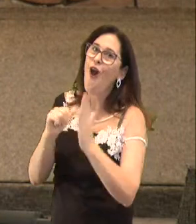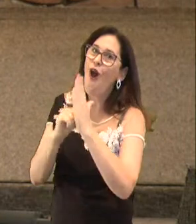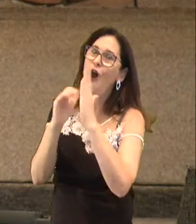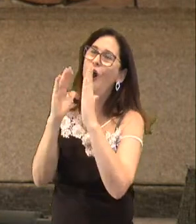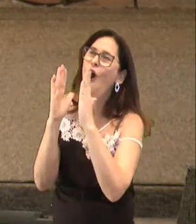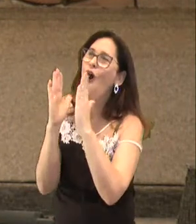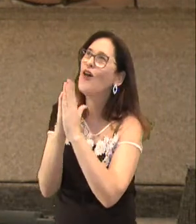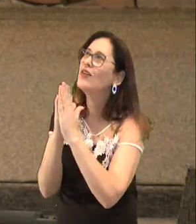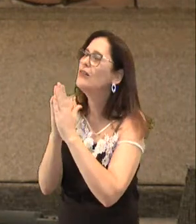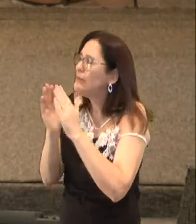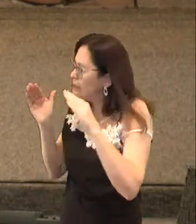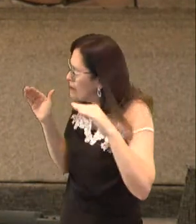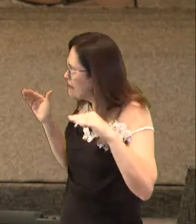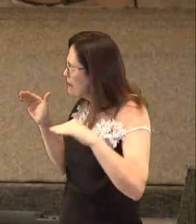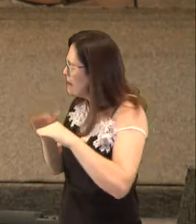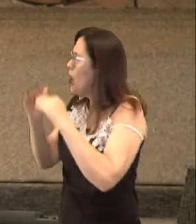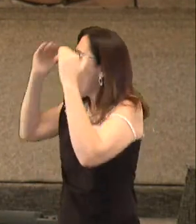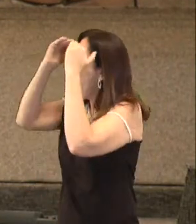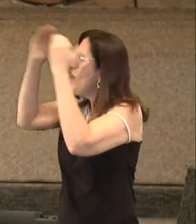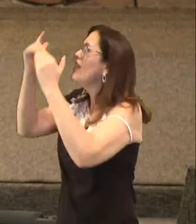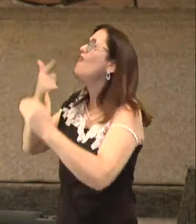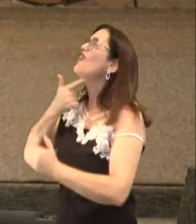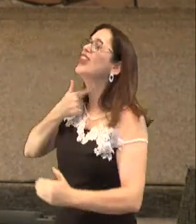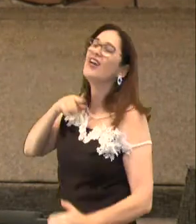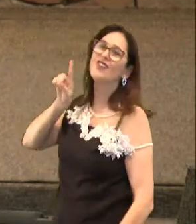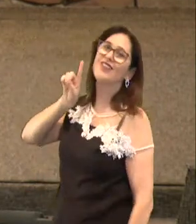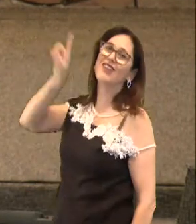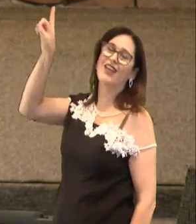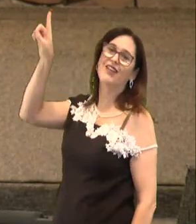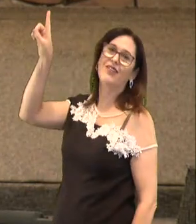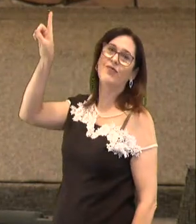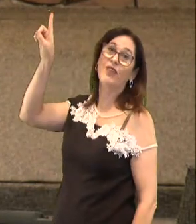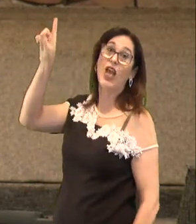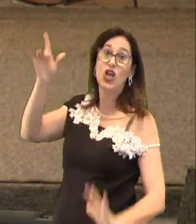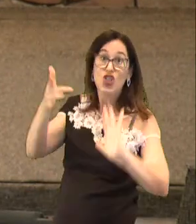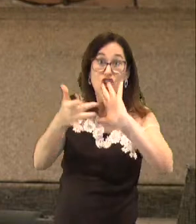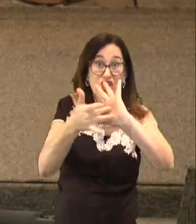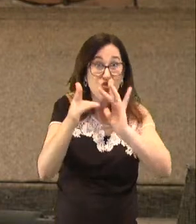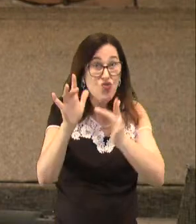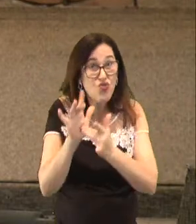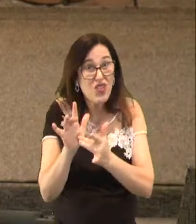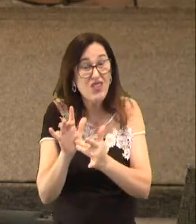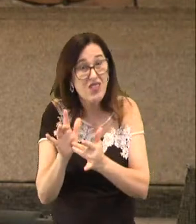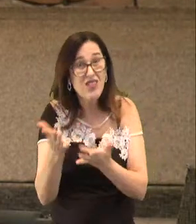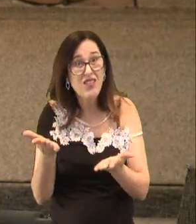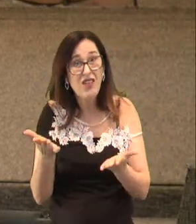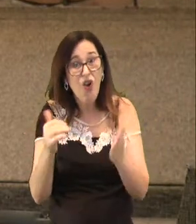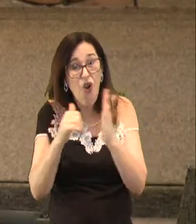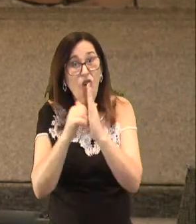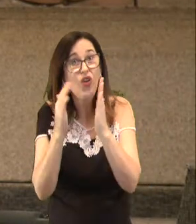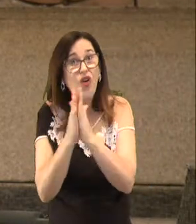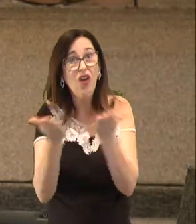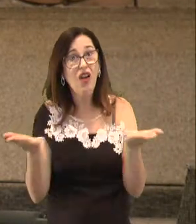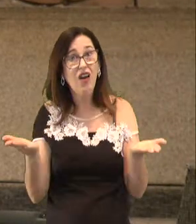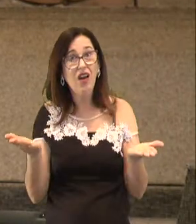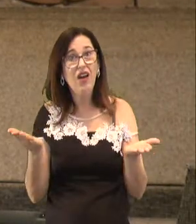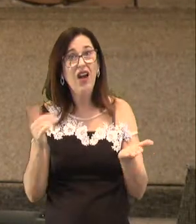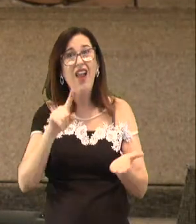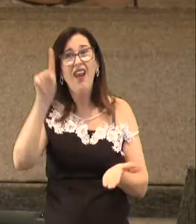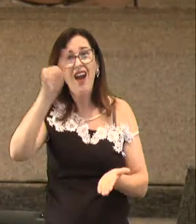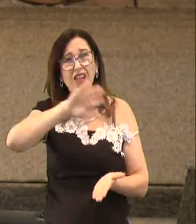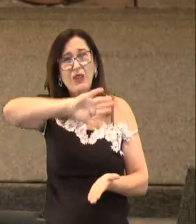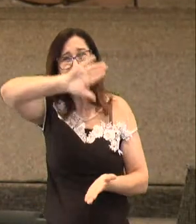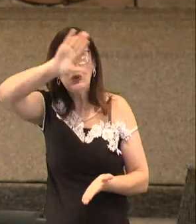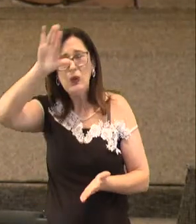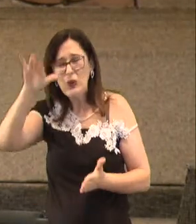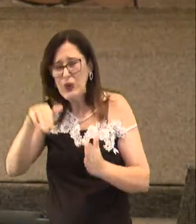nos submetermos à vontade dele. O próprio Senhor Jesus assim orou no Getsêmani.